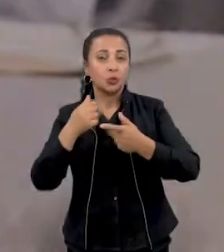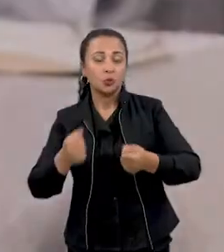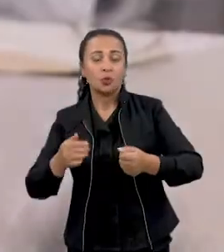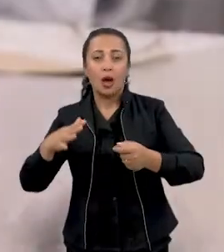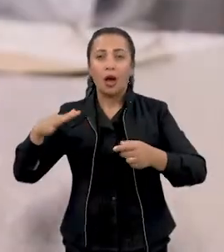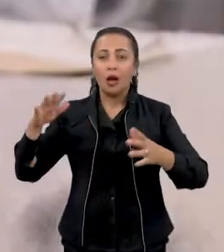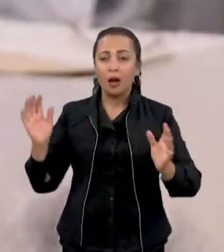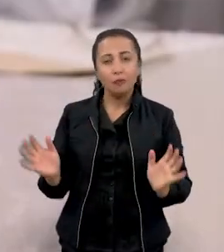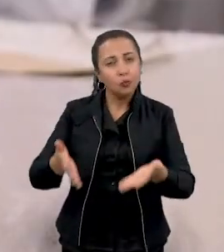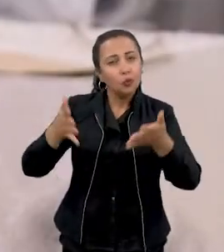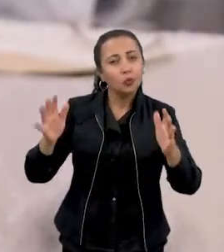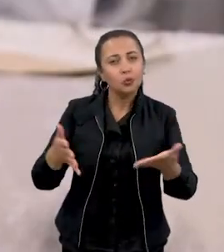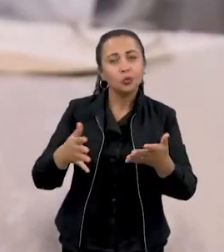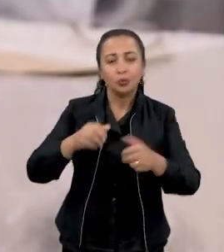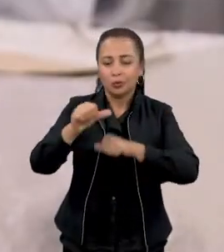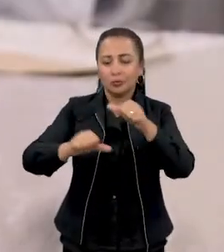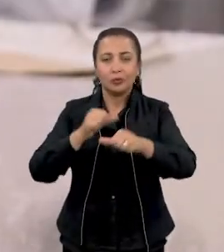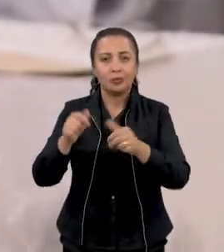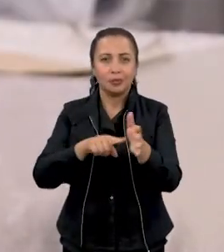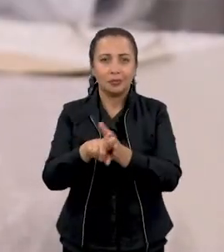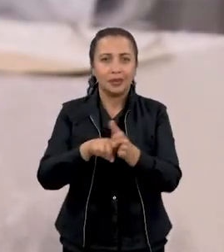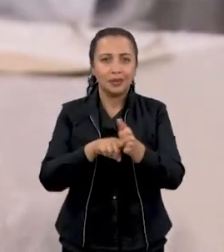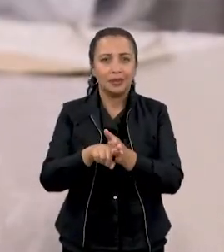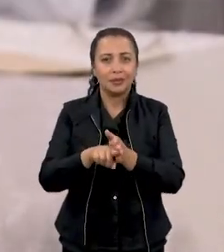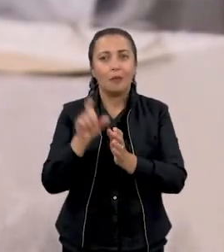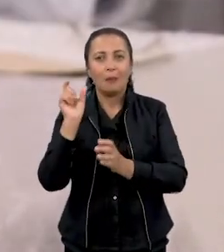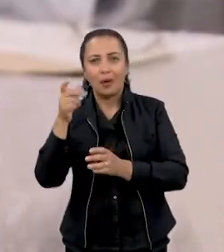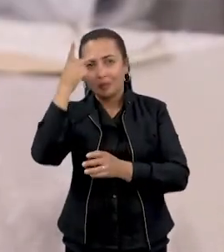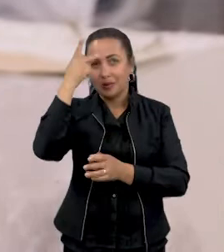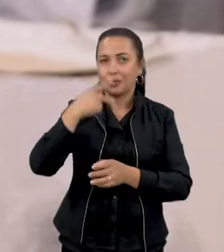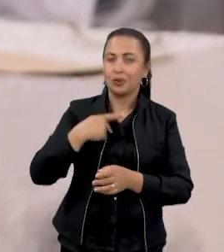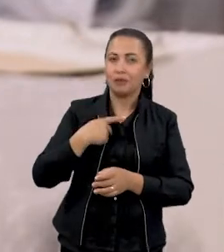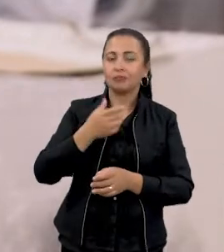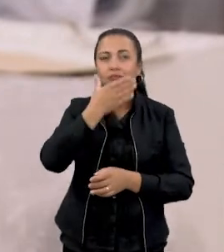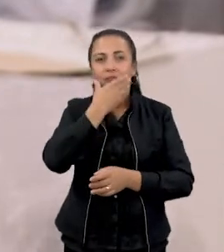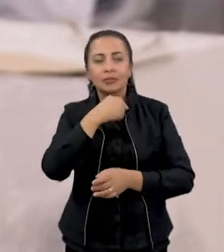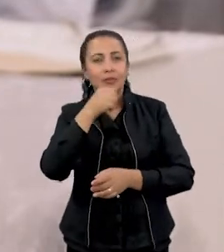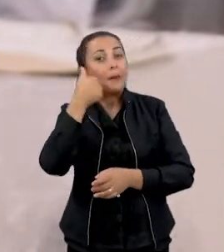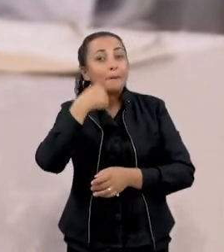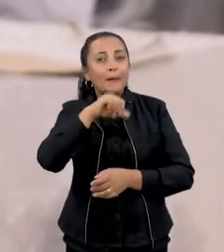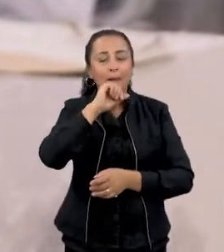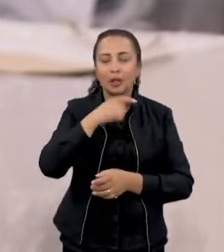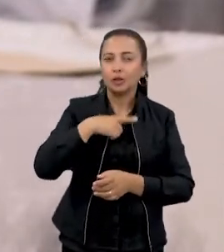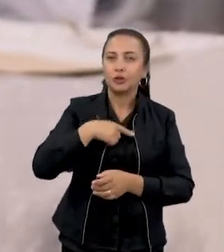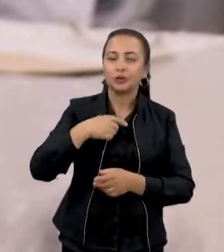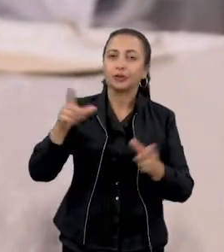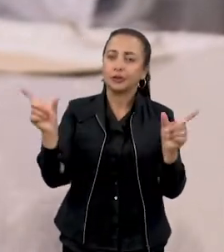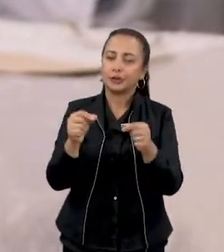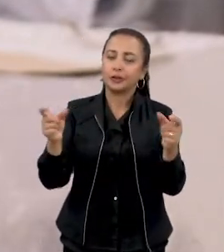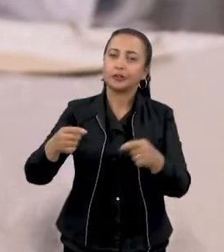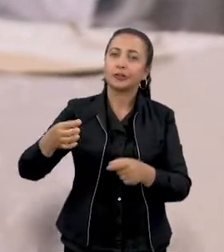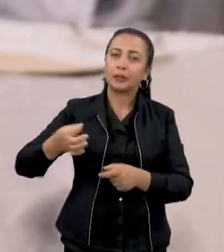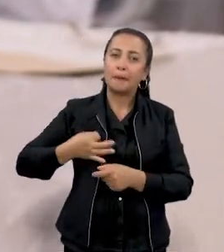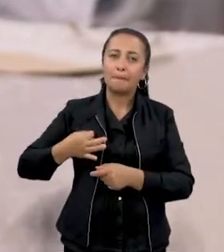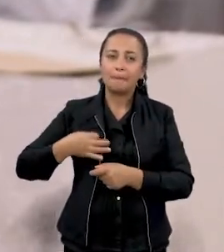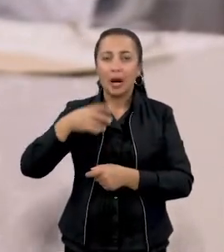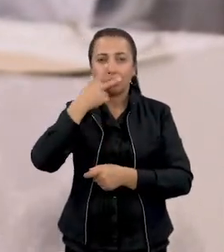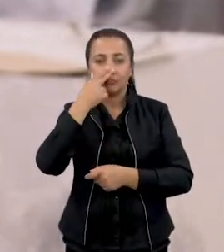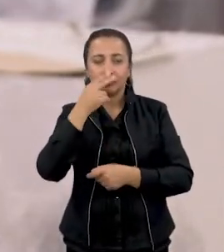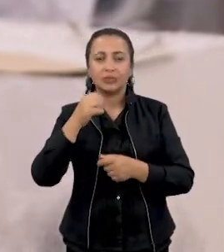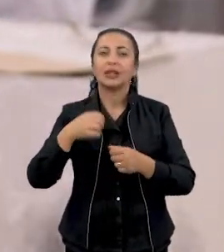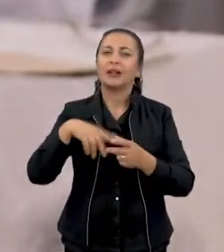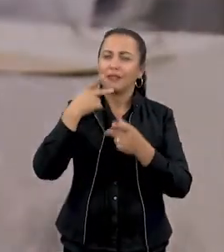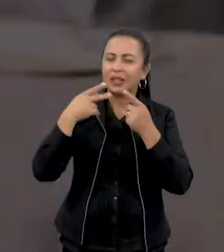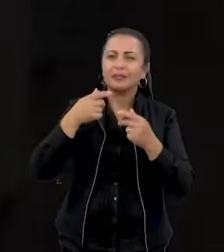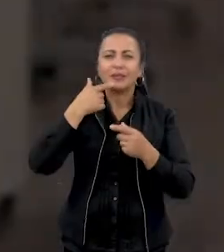Uma das coisas que motivou o desenvolvimento dessa pesquisa foi uma parte pessoal. A mamãe, ela tinha câncer de mama e ela fazia quimioterapia e se queixava